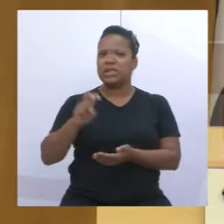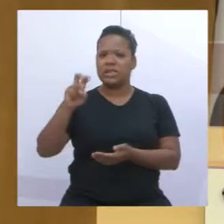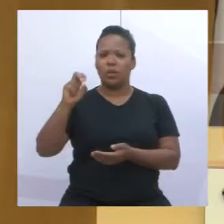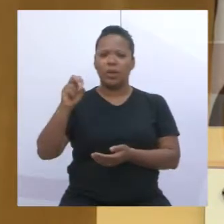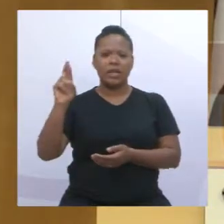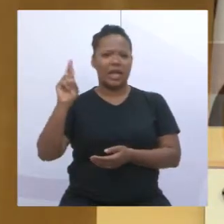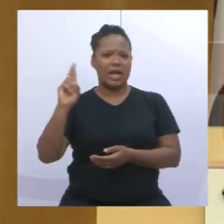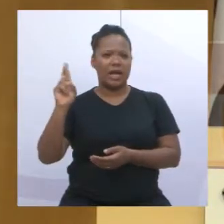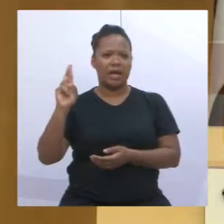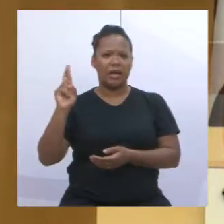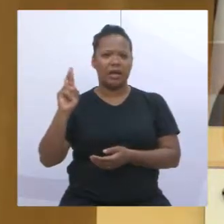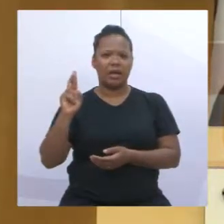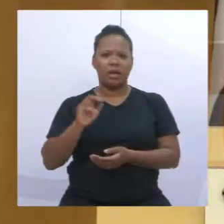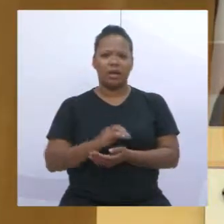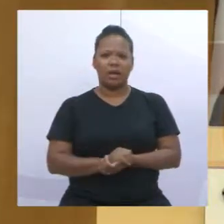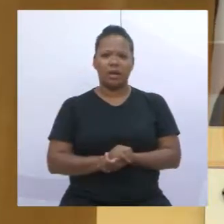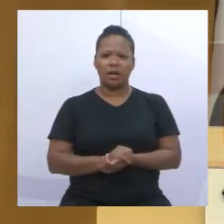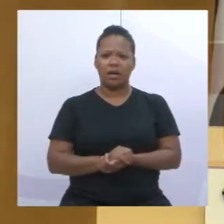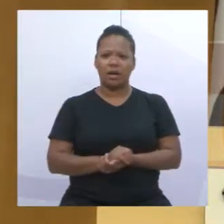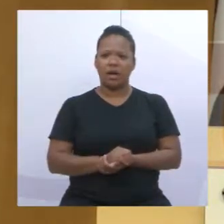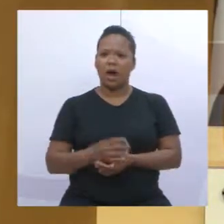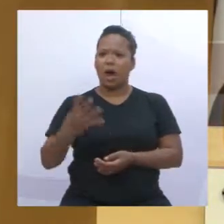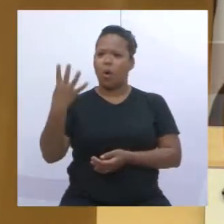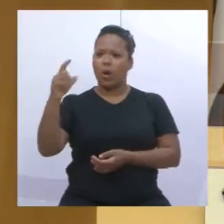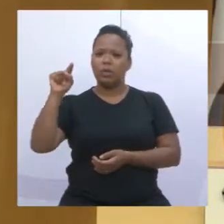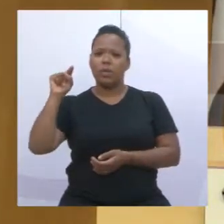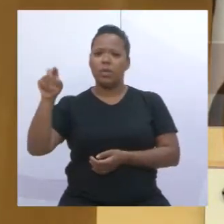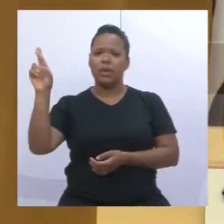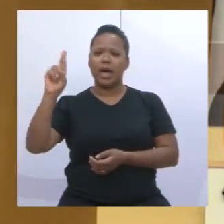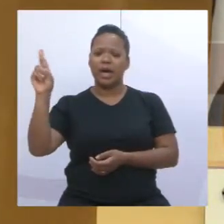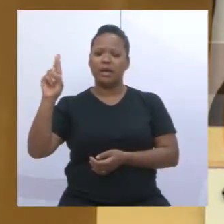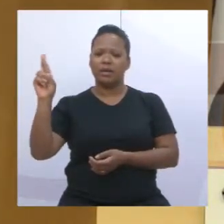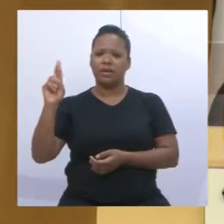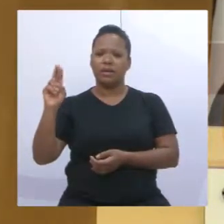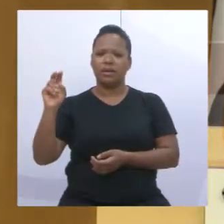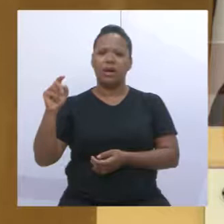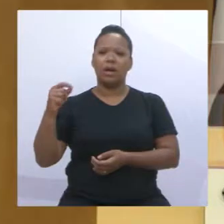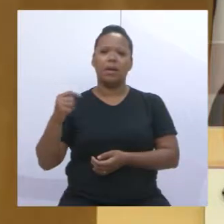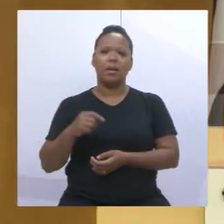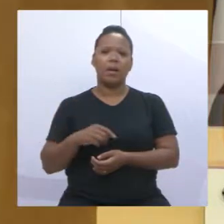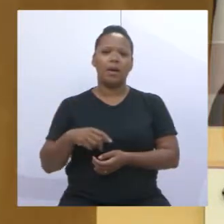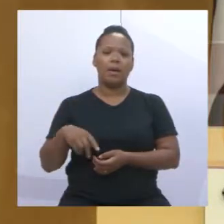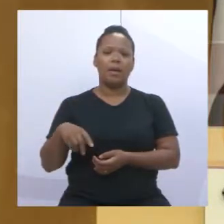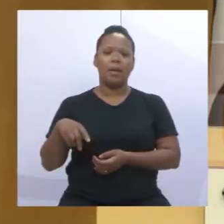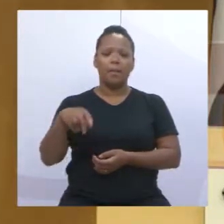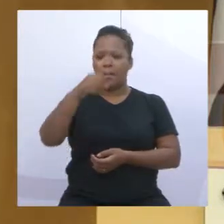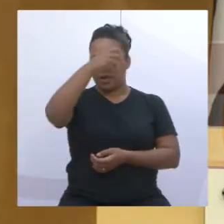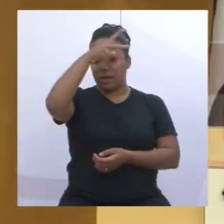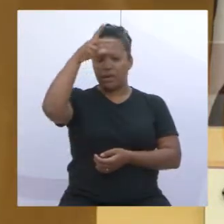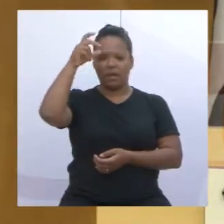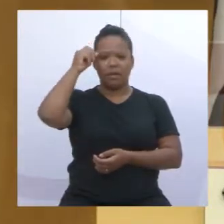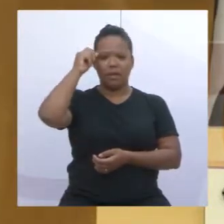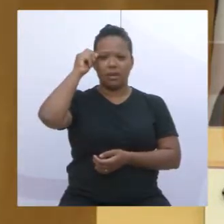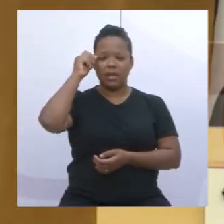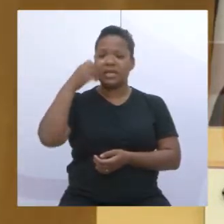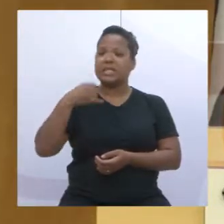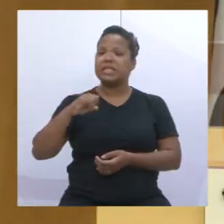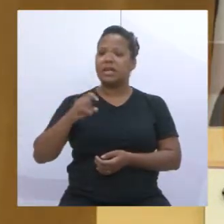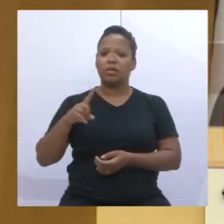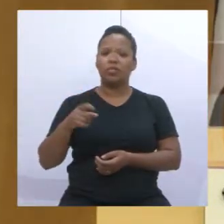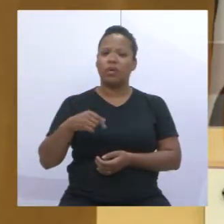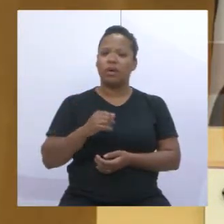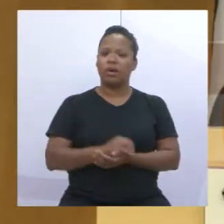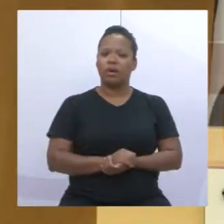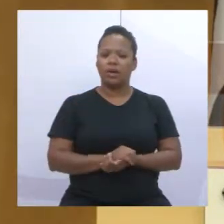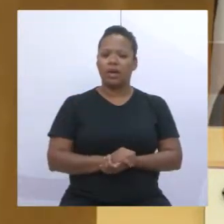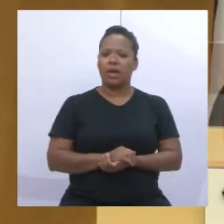na justiça e custa 4 mil reais para a prefeitura. Custa 4 mil reais. Porque se ele não for no postinho para prescrever, e